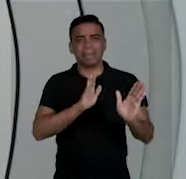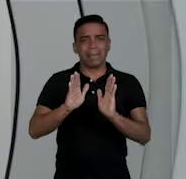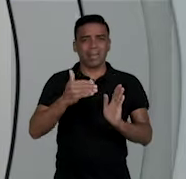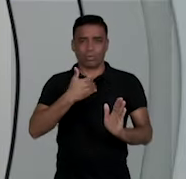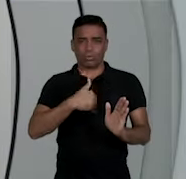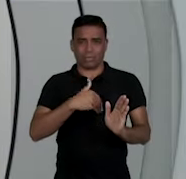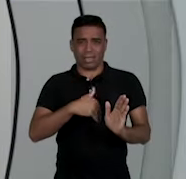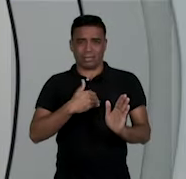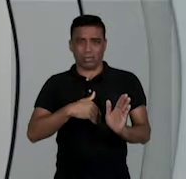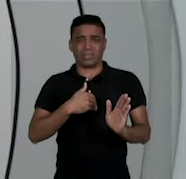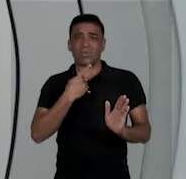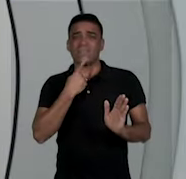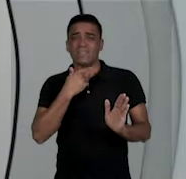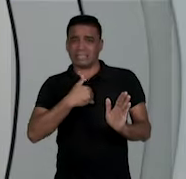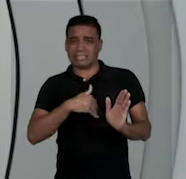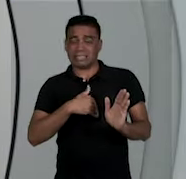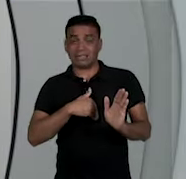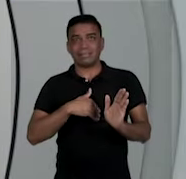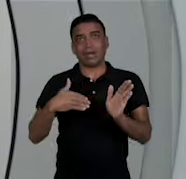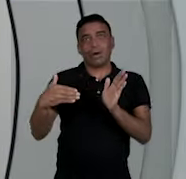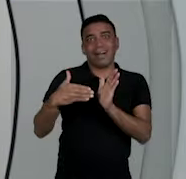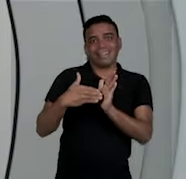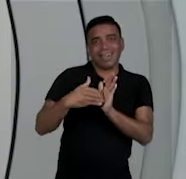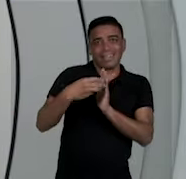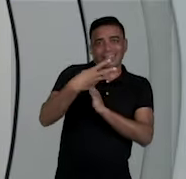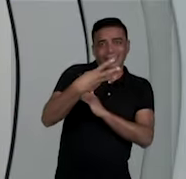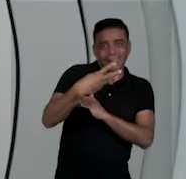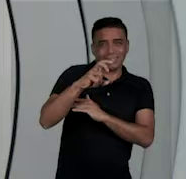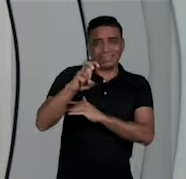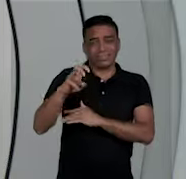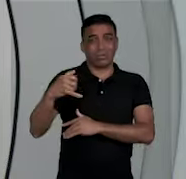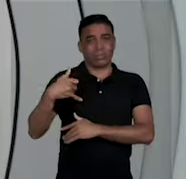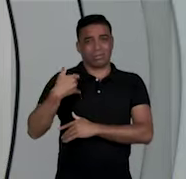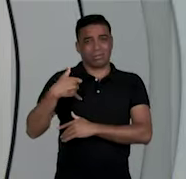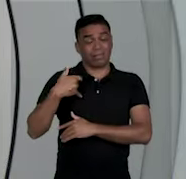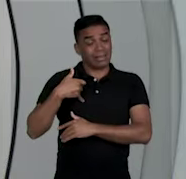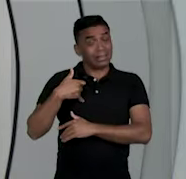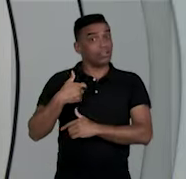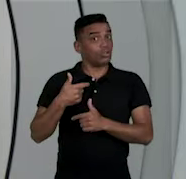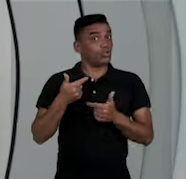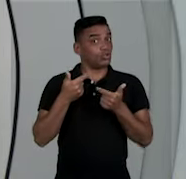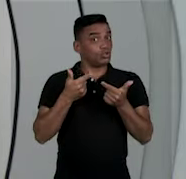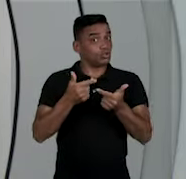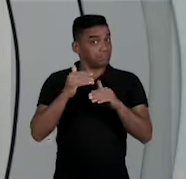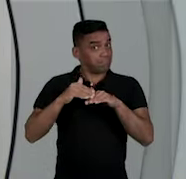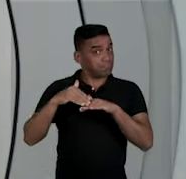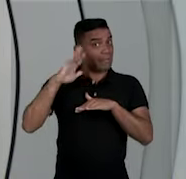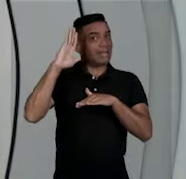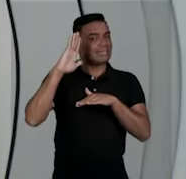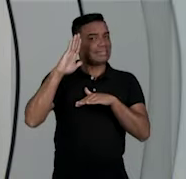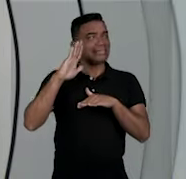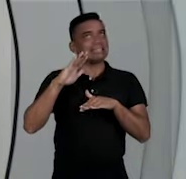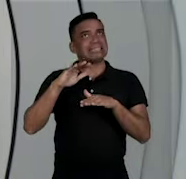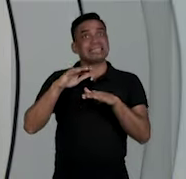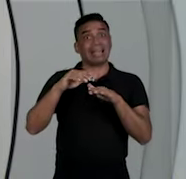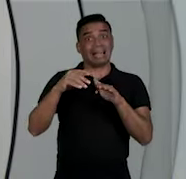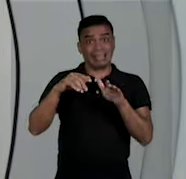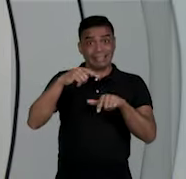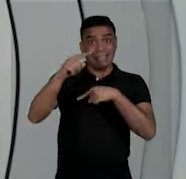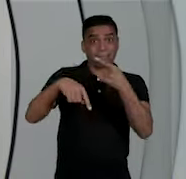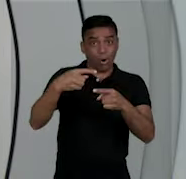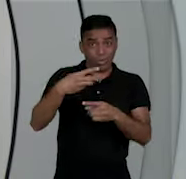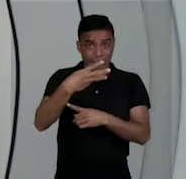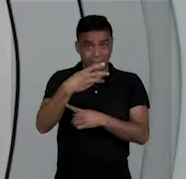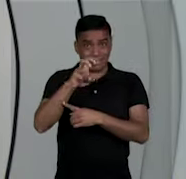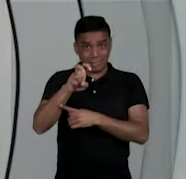aí, até os 35, a gente considera que essa chance ela é relativamente alta. Porém, a partir dos 35 anos, a cada ciclo,